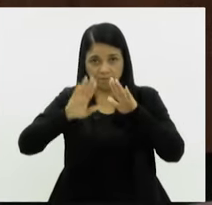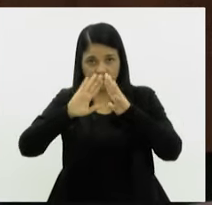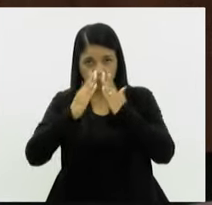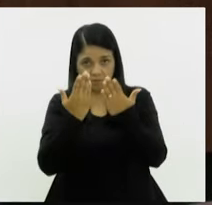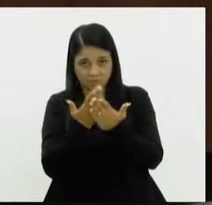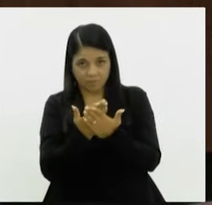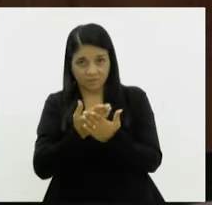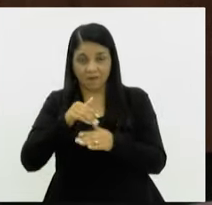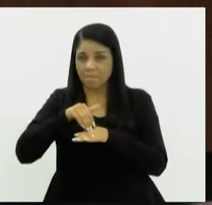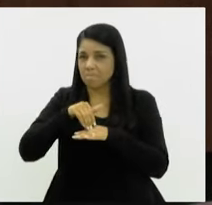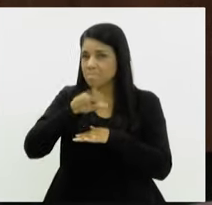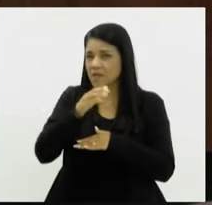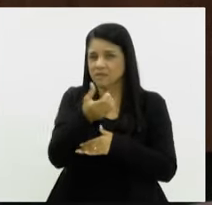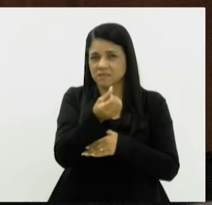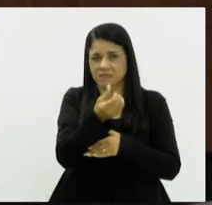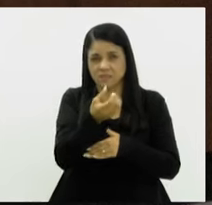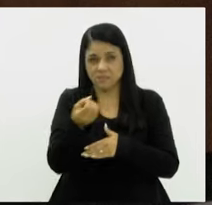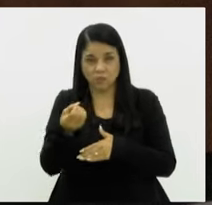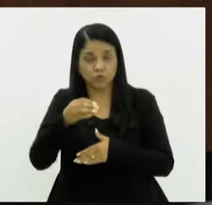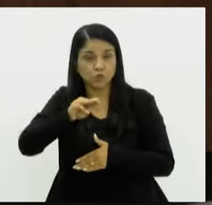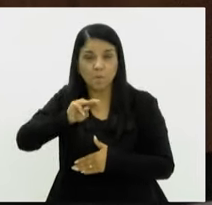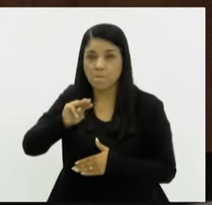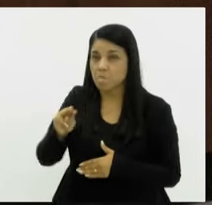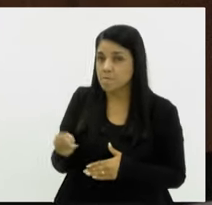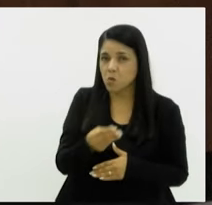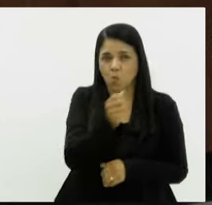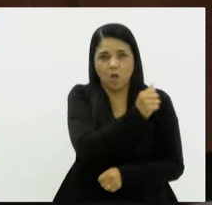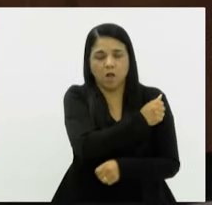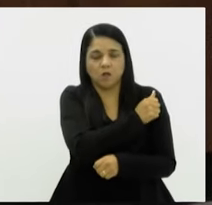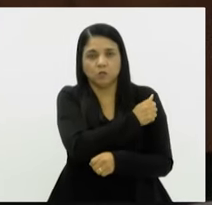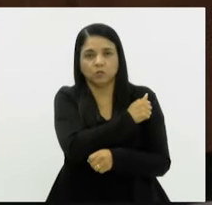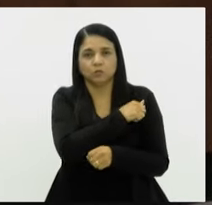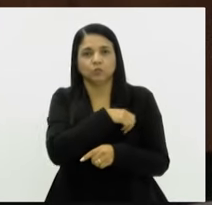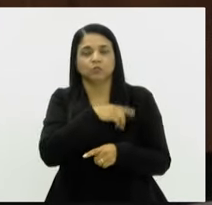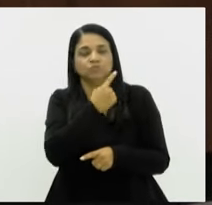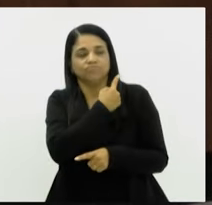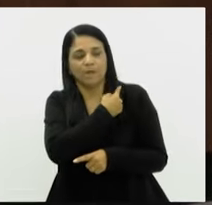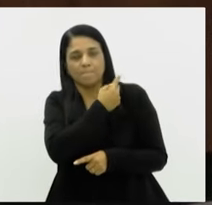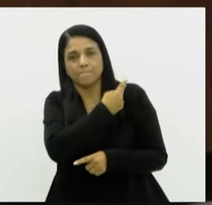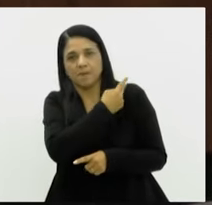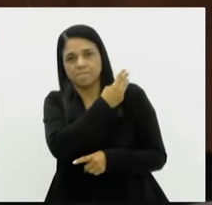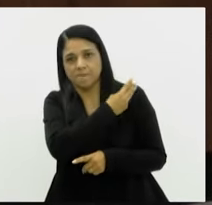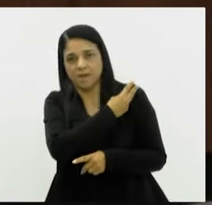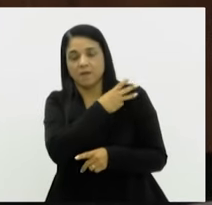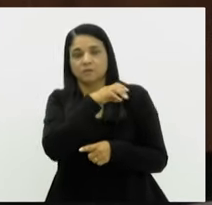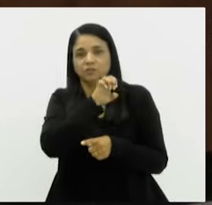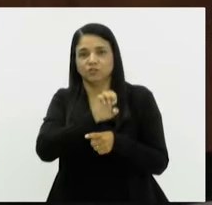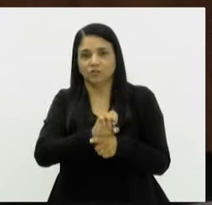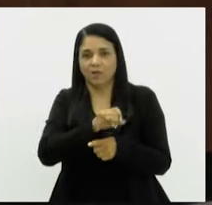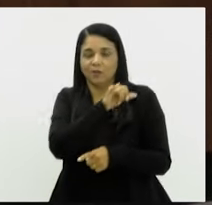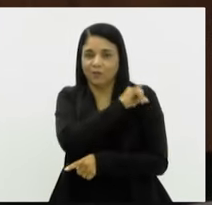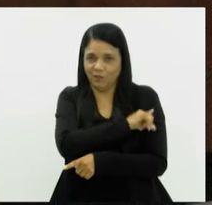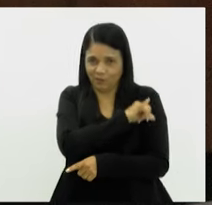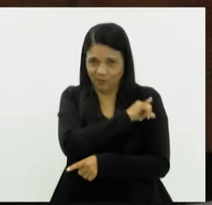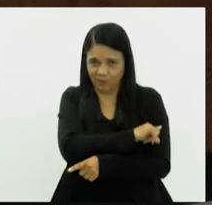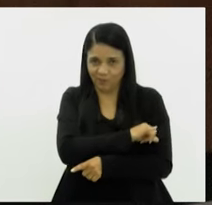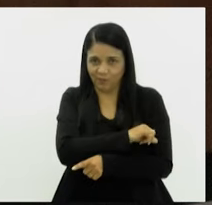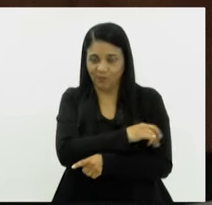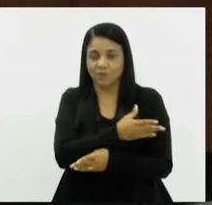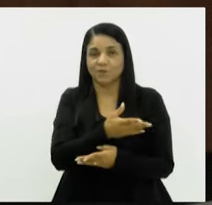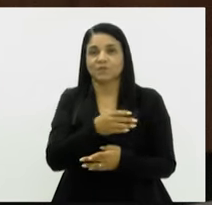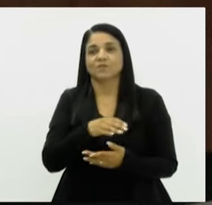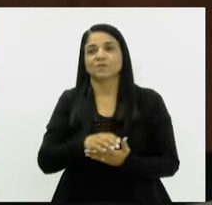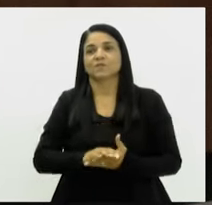de 600 mil alunos da rede de ensino médio do nosso estado do Rio de Janeiro.